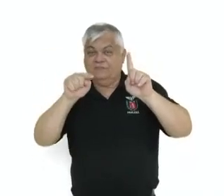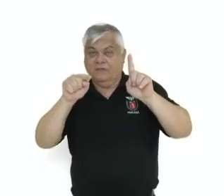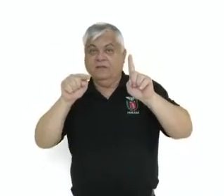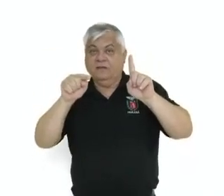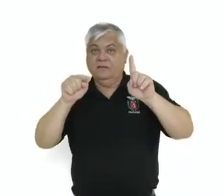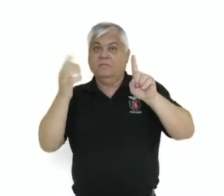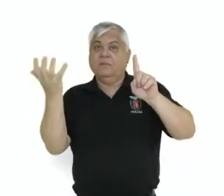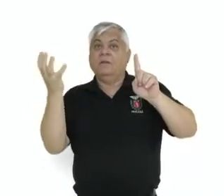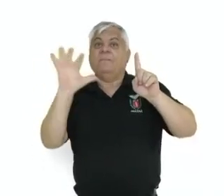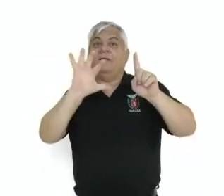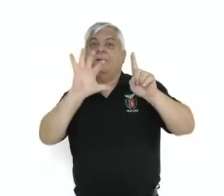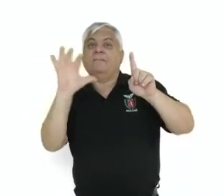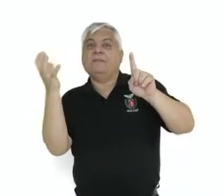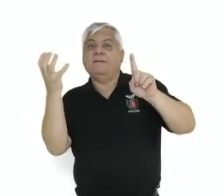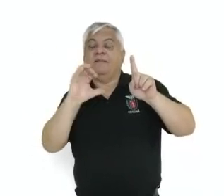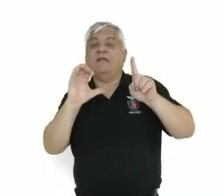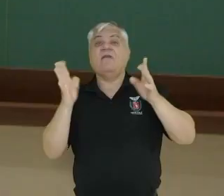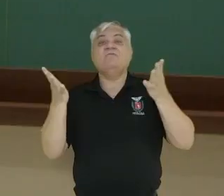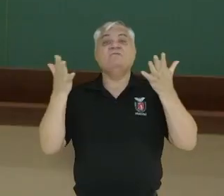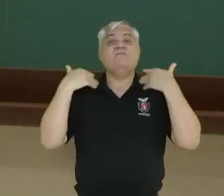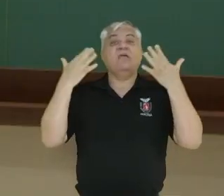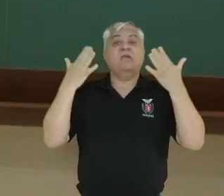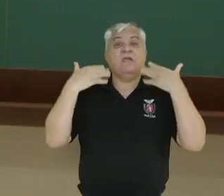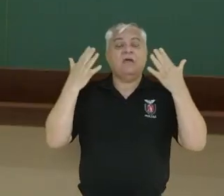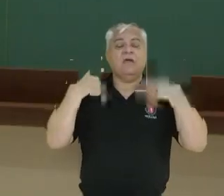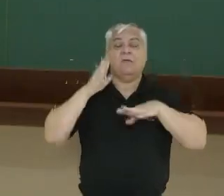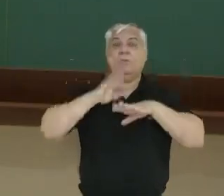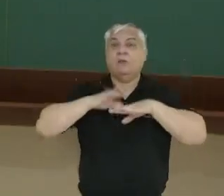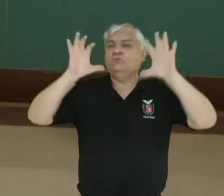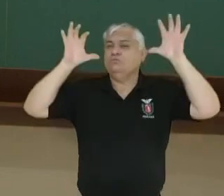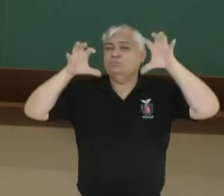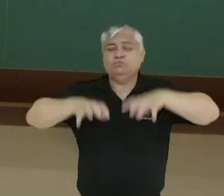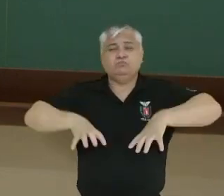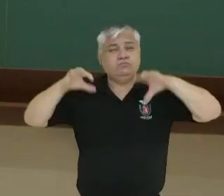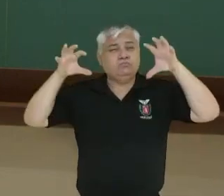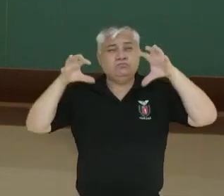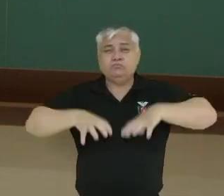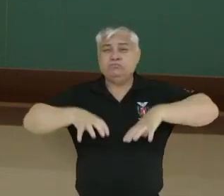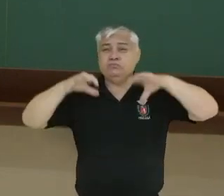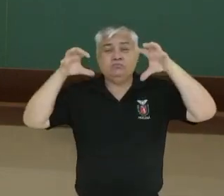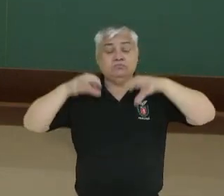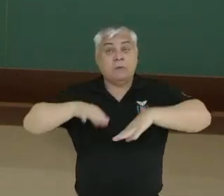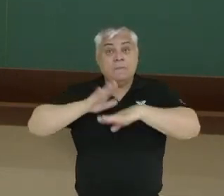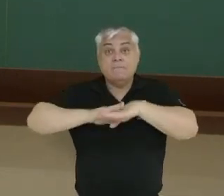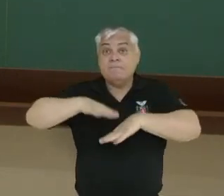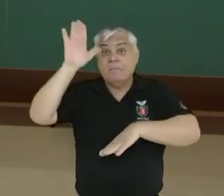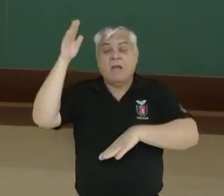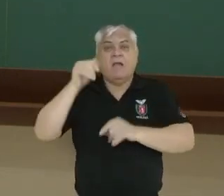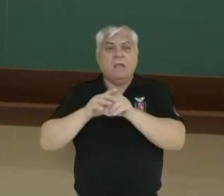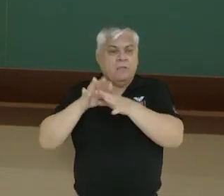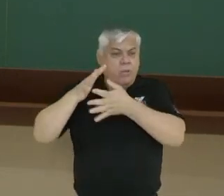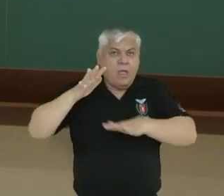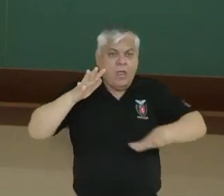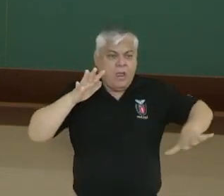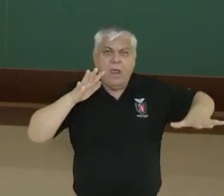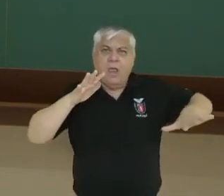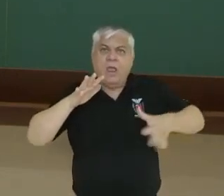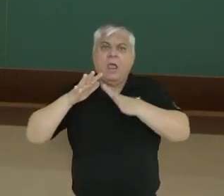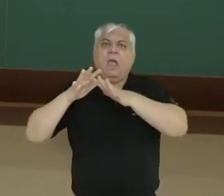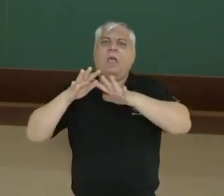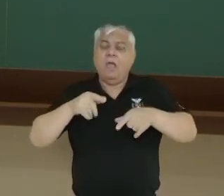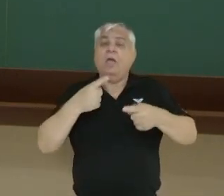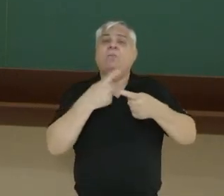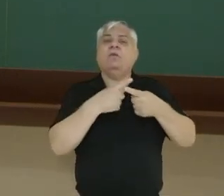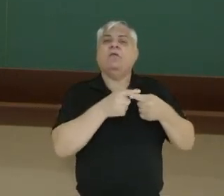determinados períodos nos verões principalmente são bastante chuvosos e que nas regiões litorâneas são chuvosos por